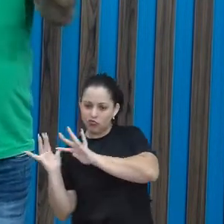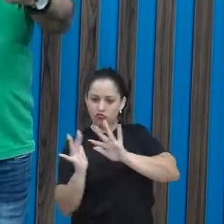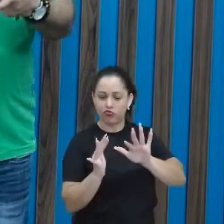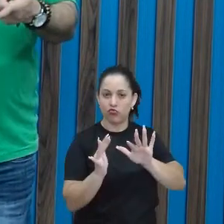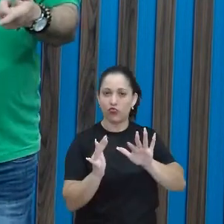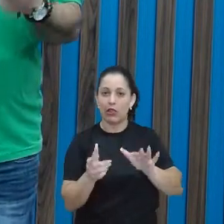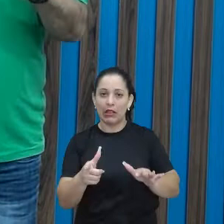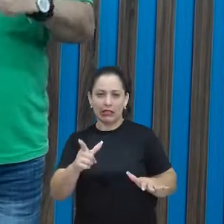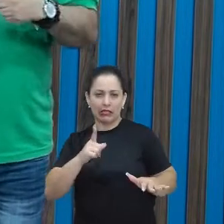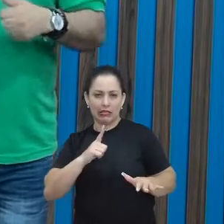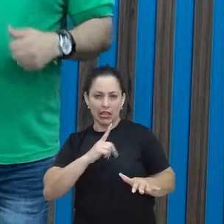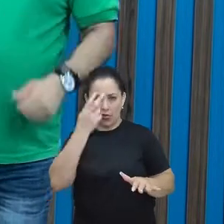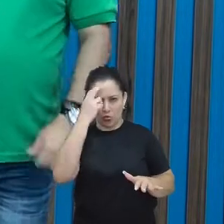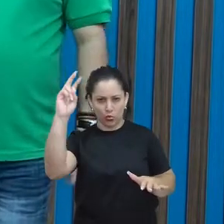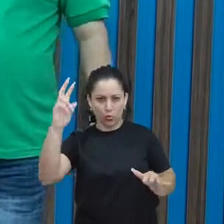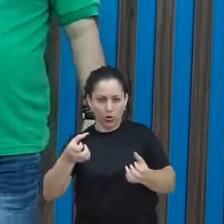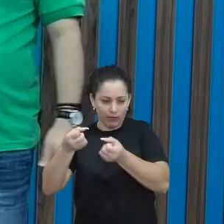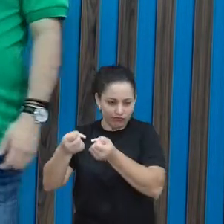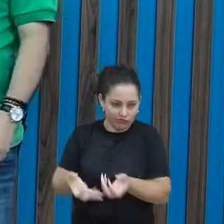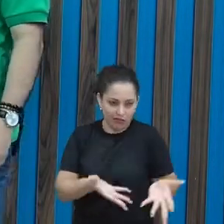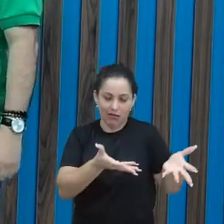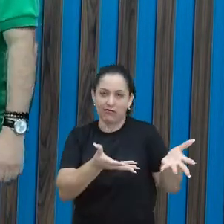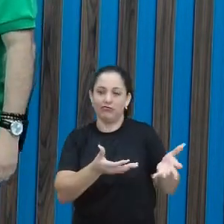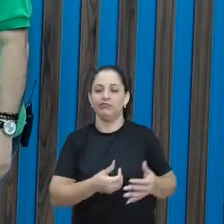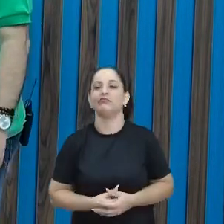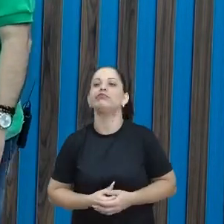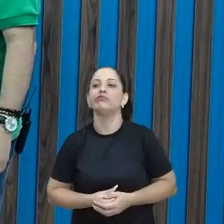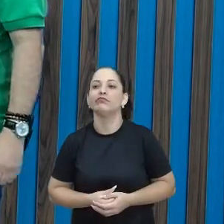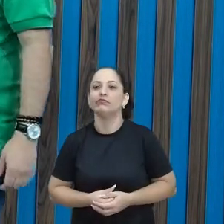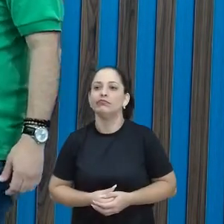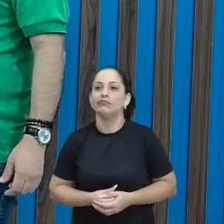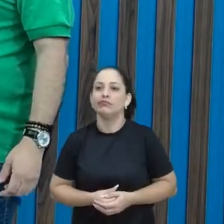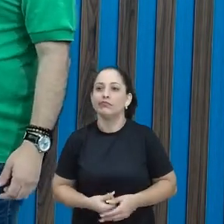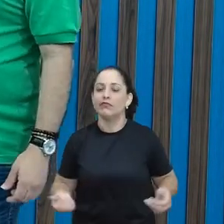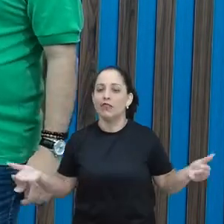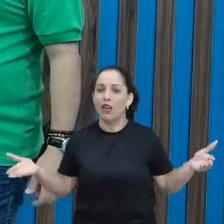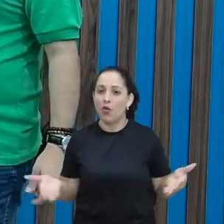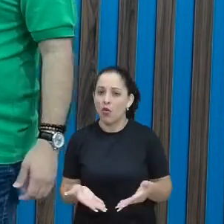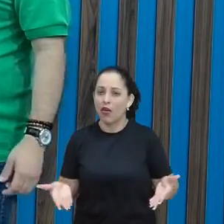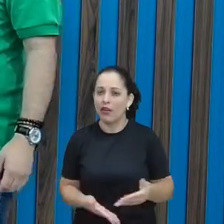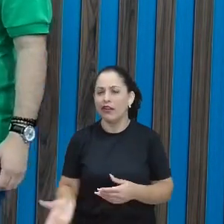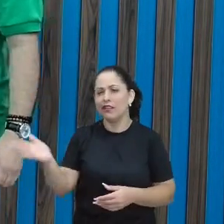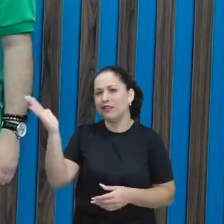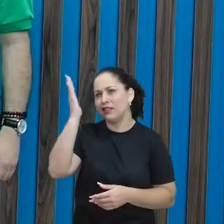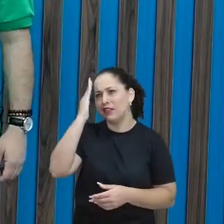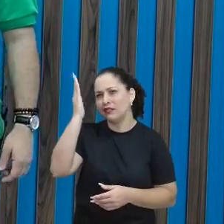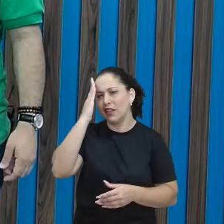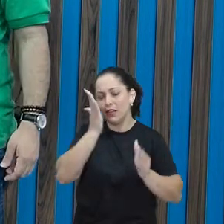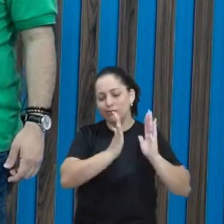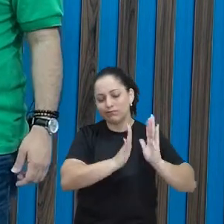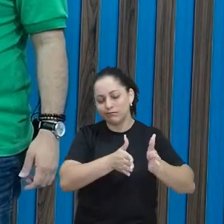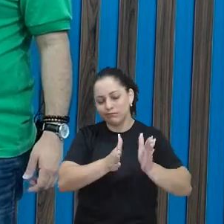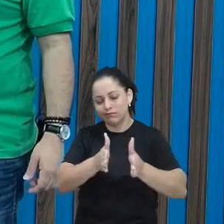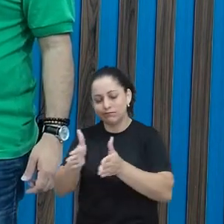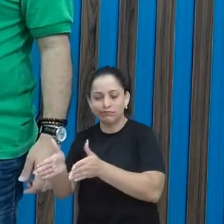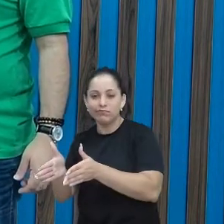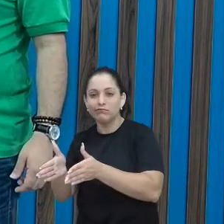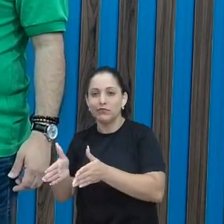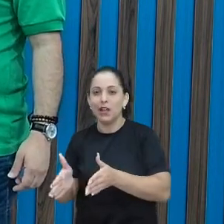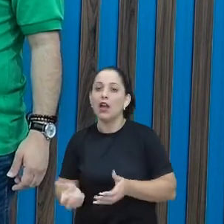que não eram civilizados. Aí a gente tem aqui, ó, a gente está tentando entender, né, o imperialismo e o